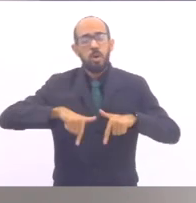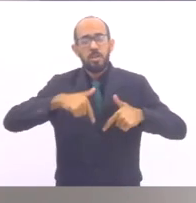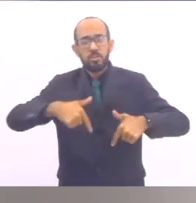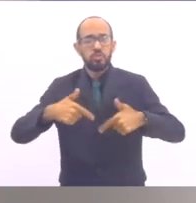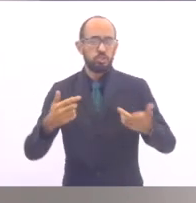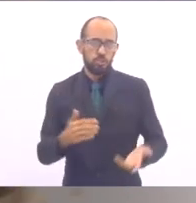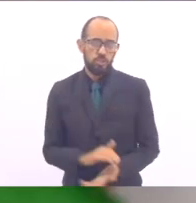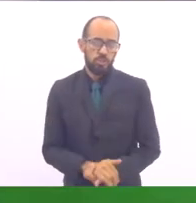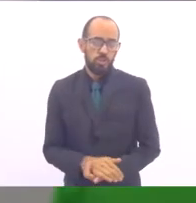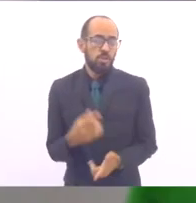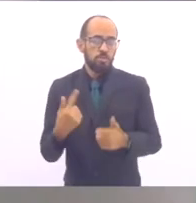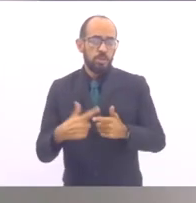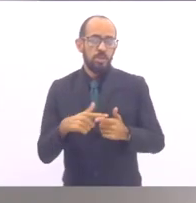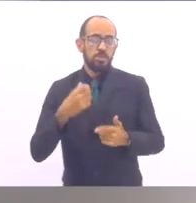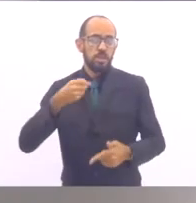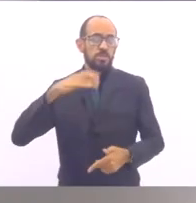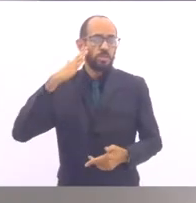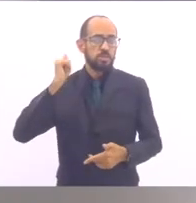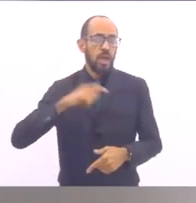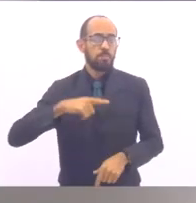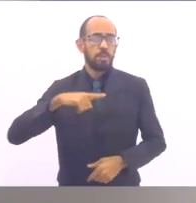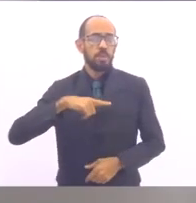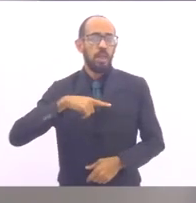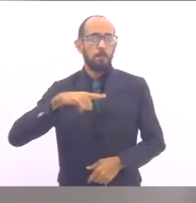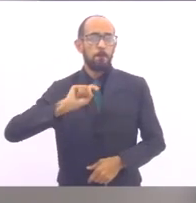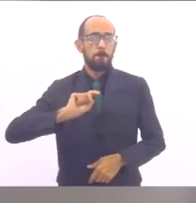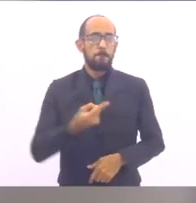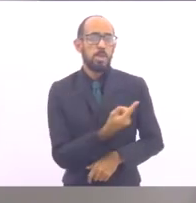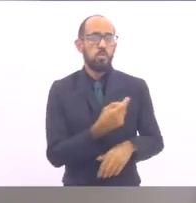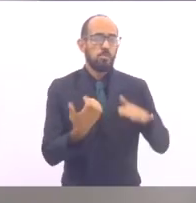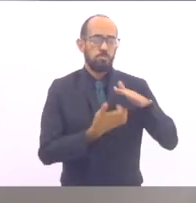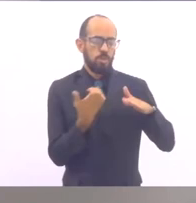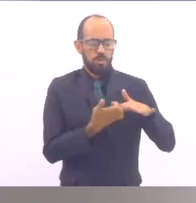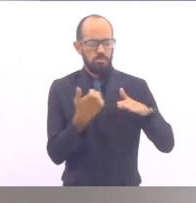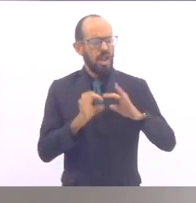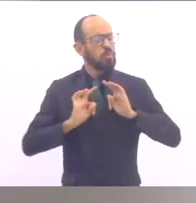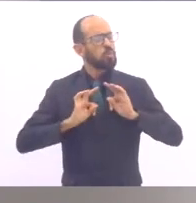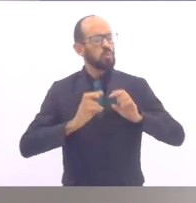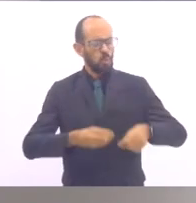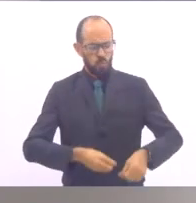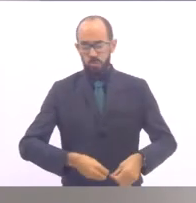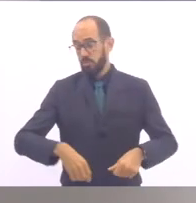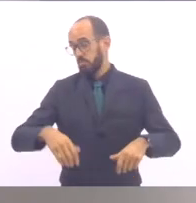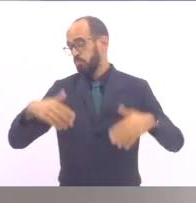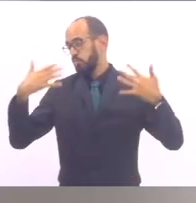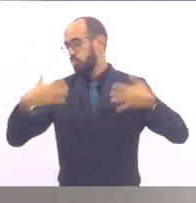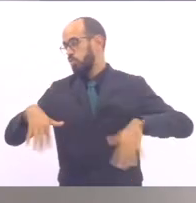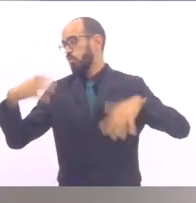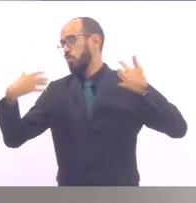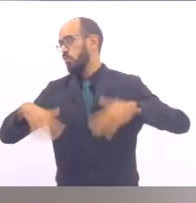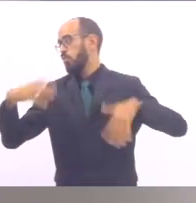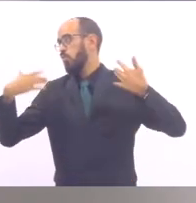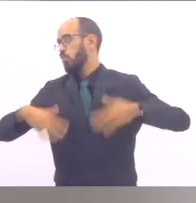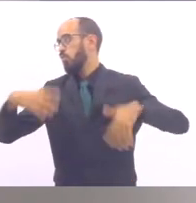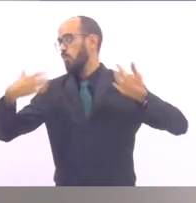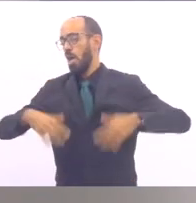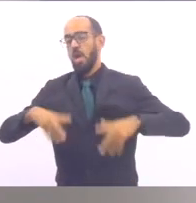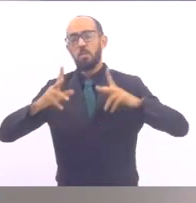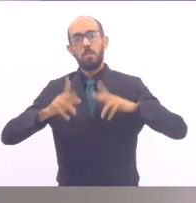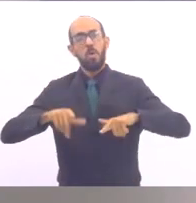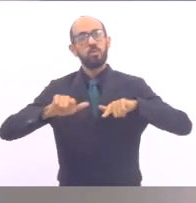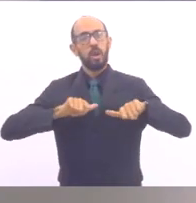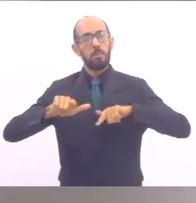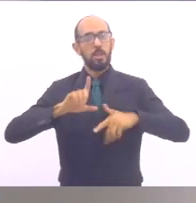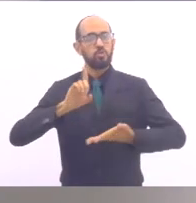a gente já sabe que tem 1.000, para a gente correr atrás de todas, isso é uma tese de doutorado. É. Por que não trabalhar com o que a gente já